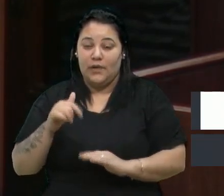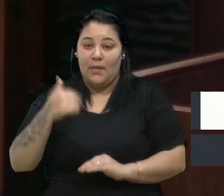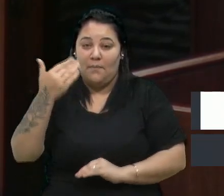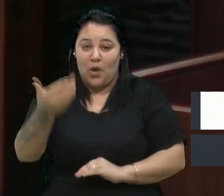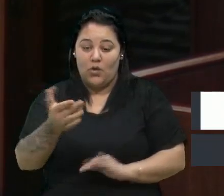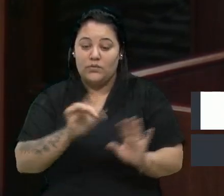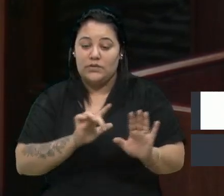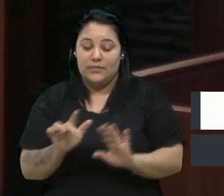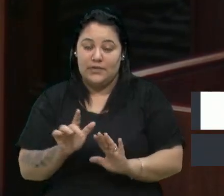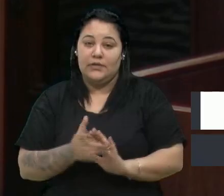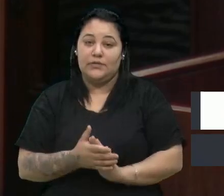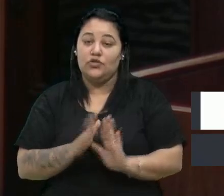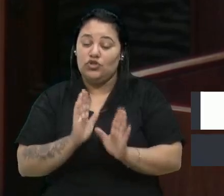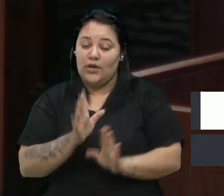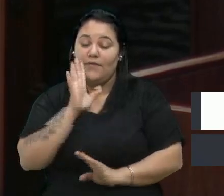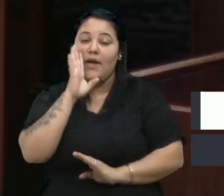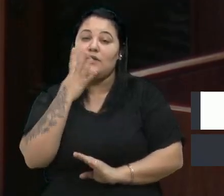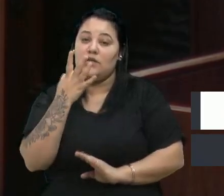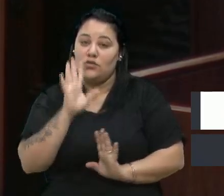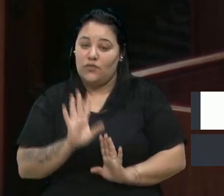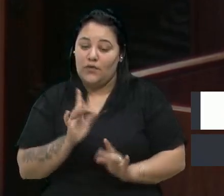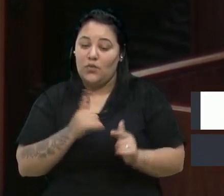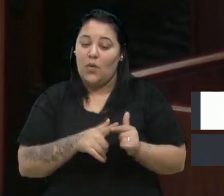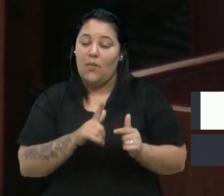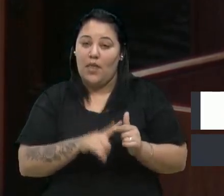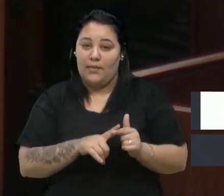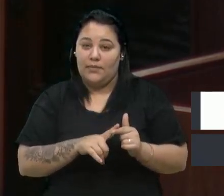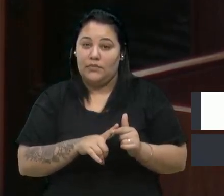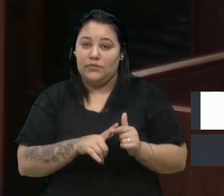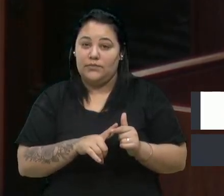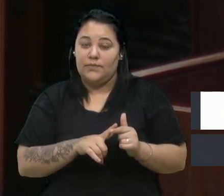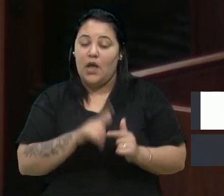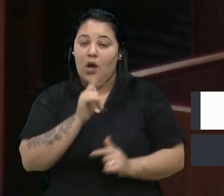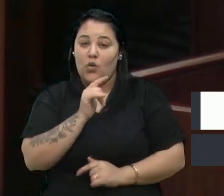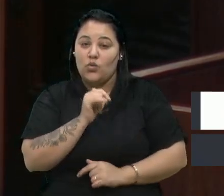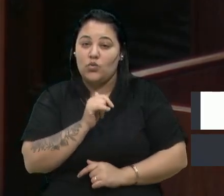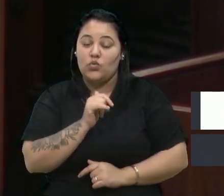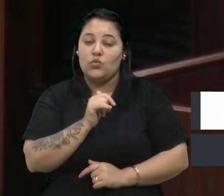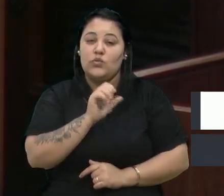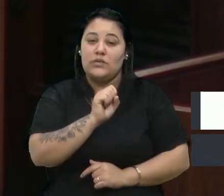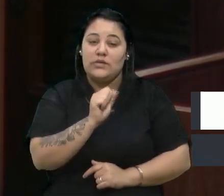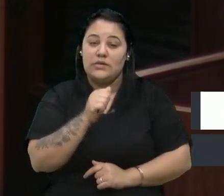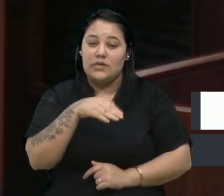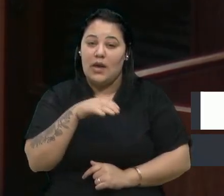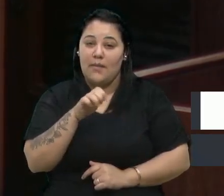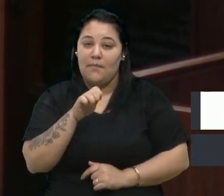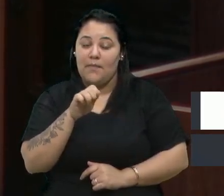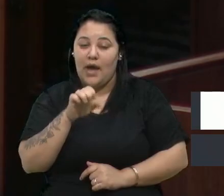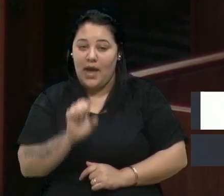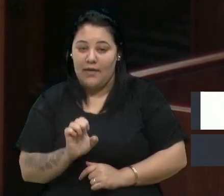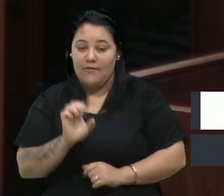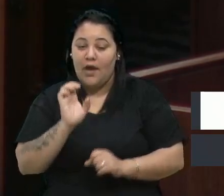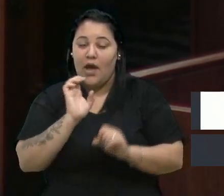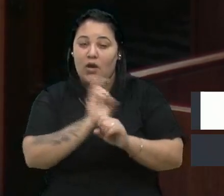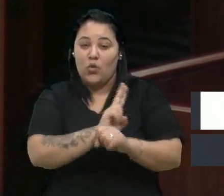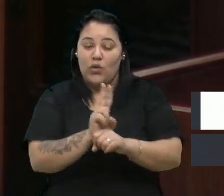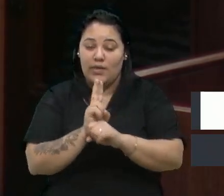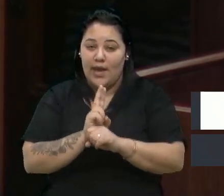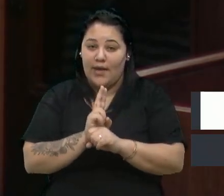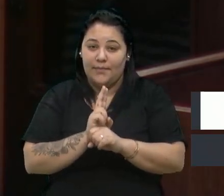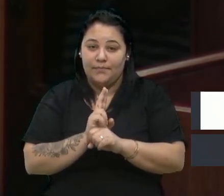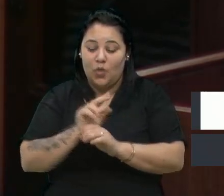semana, será solucionado o problema. O SAMAI vai assumir a questão do poço comunitário e vai fazer